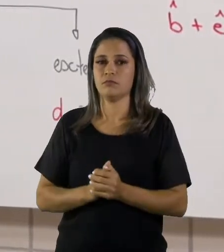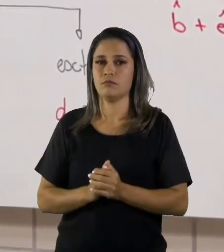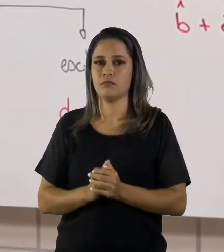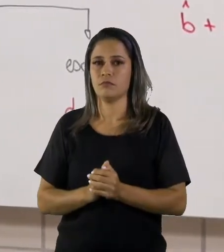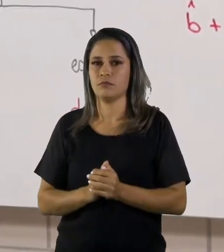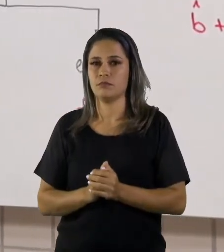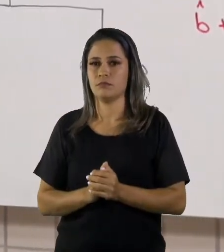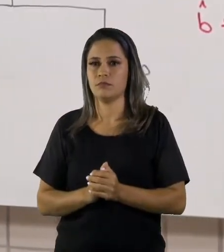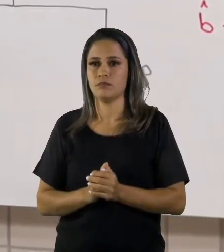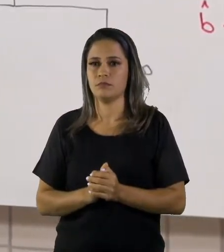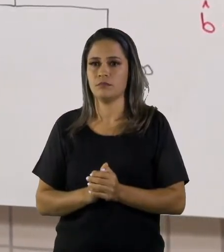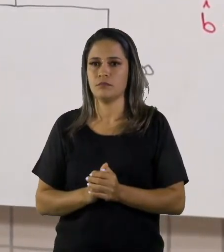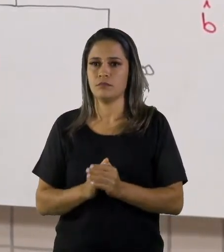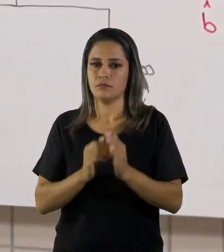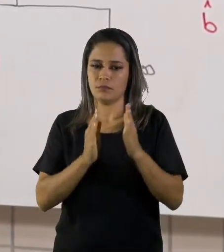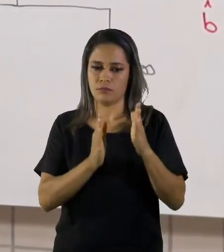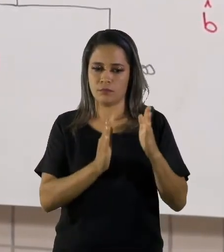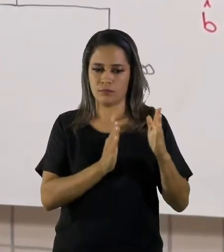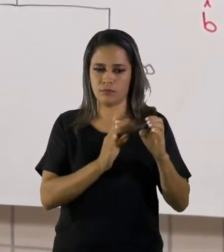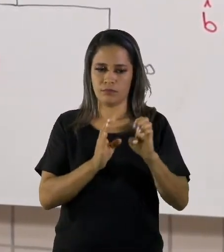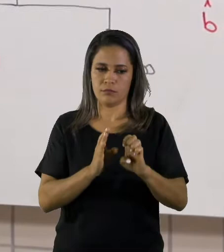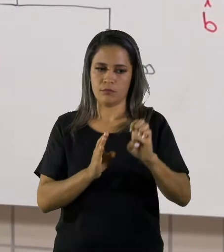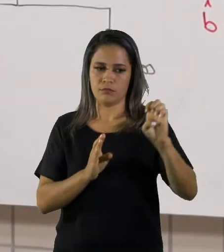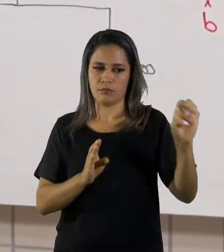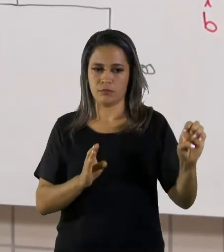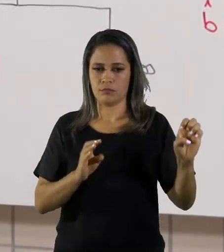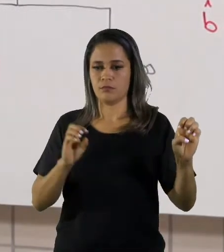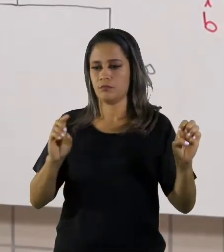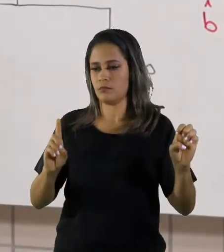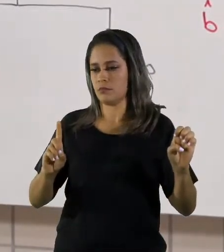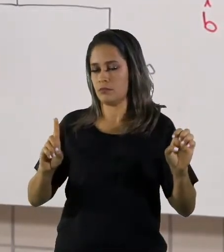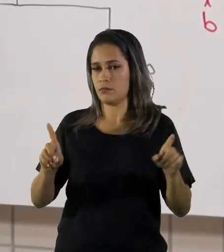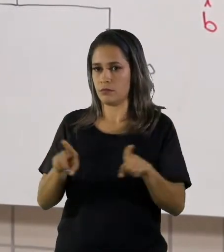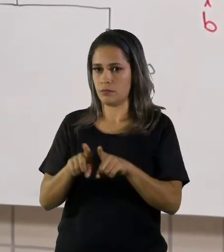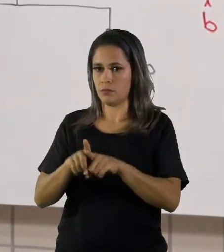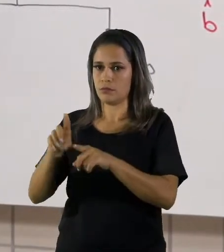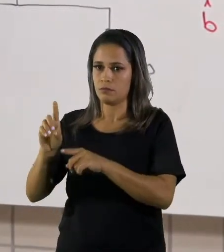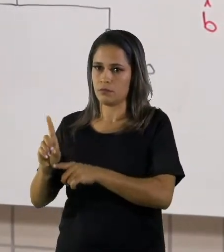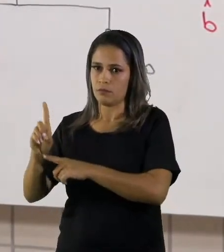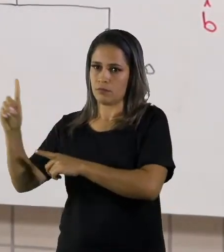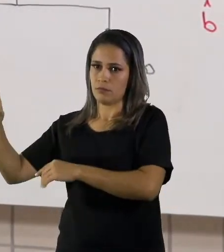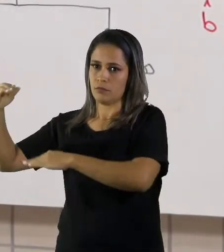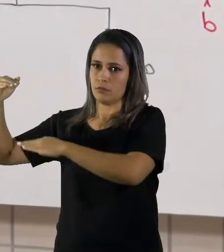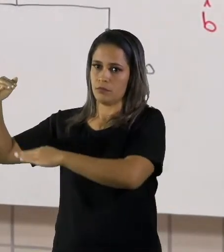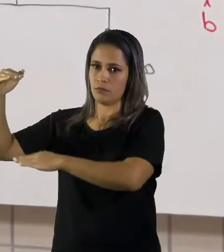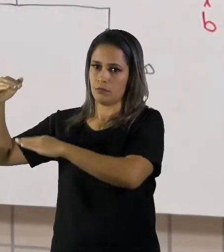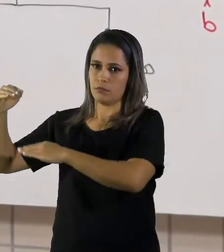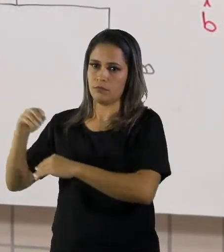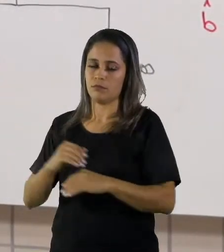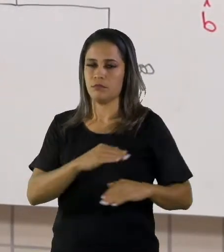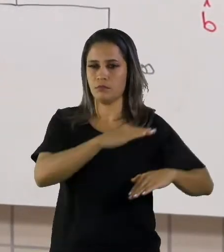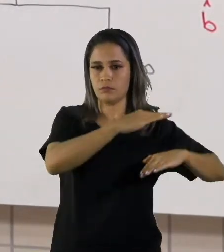de fora da direita. Ou seja, eu tenho que o ângulo D